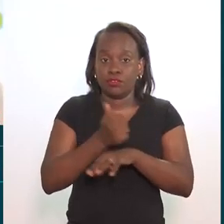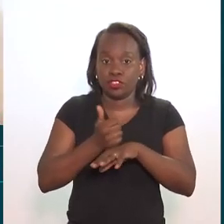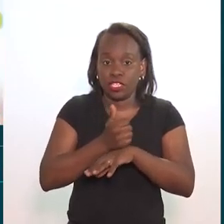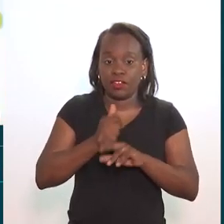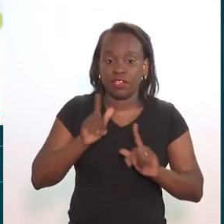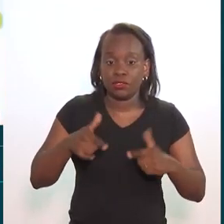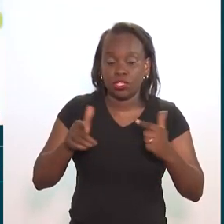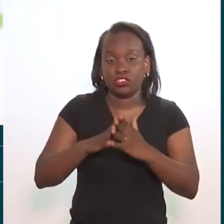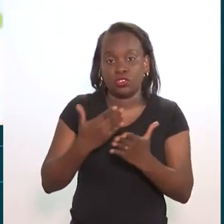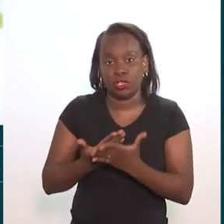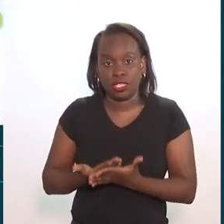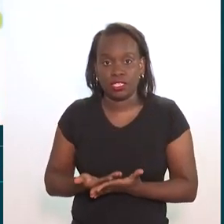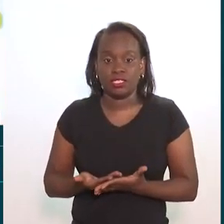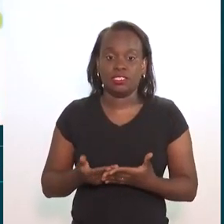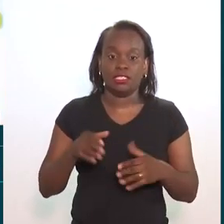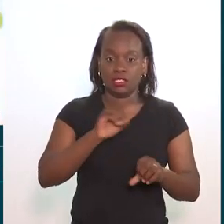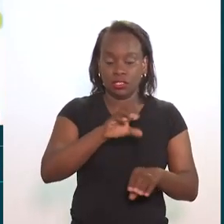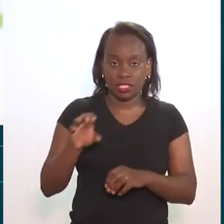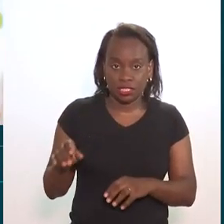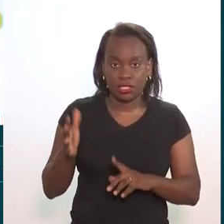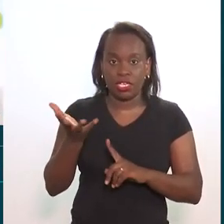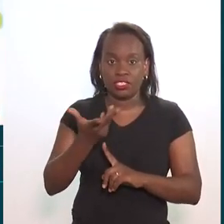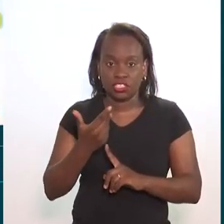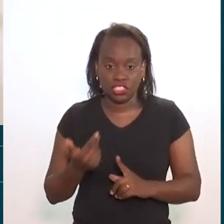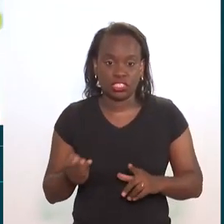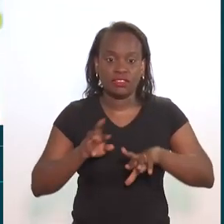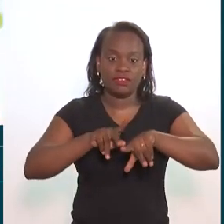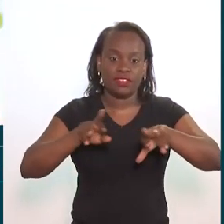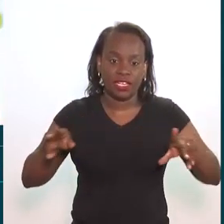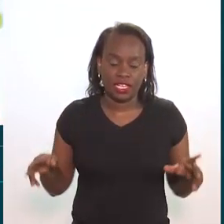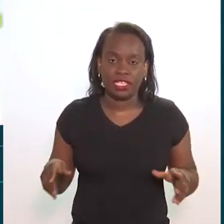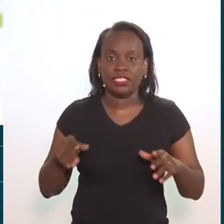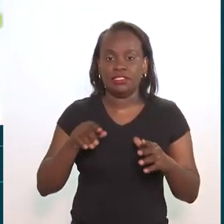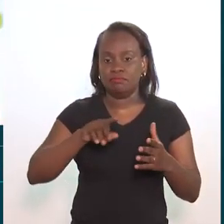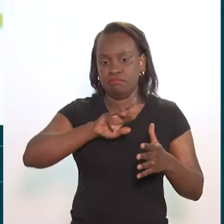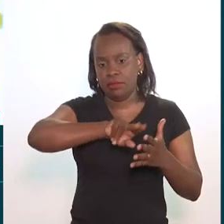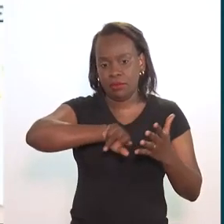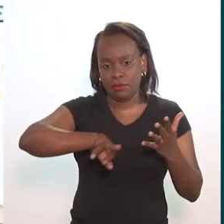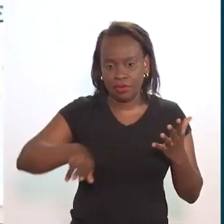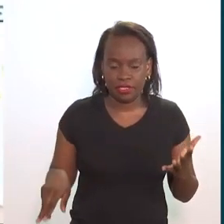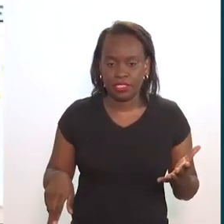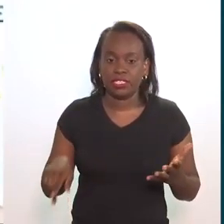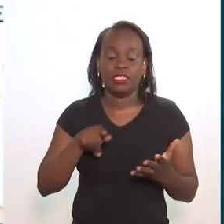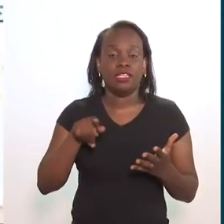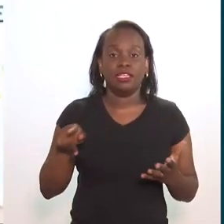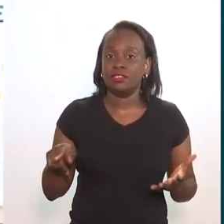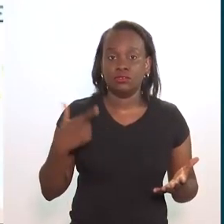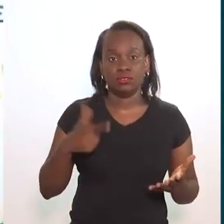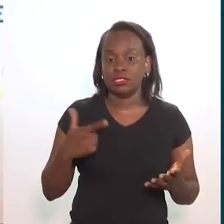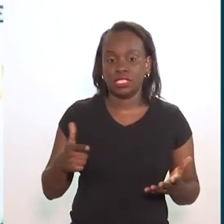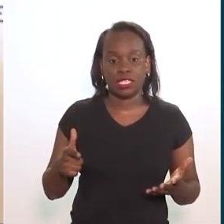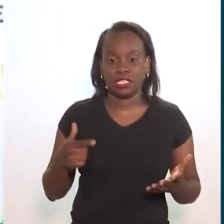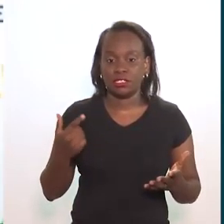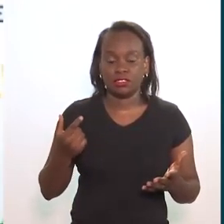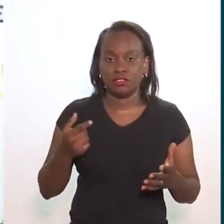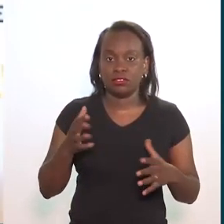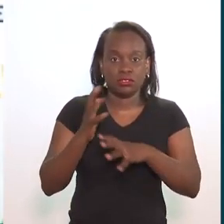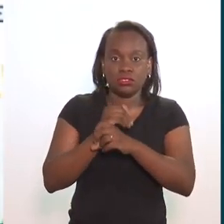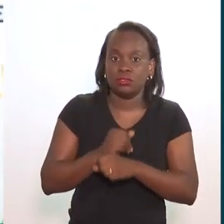profissional que vai atuar nas escolas, né? Da educação artística nas mais diversas vertentes. Elas não estão em